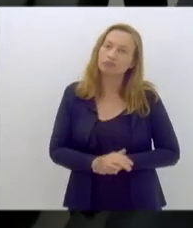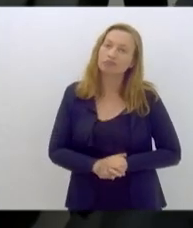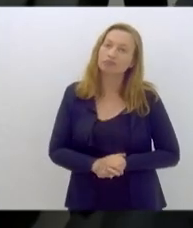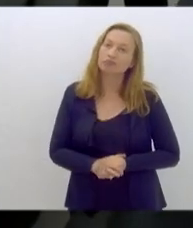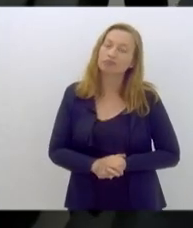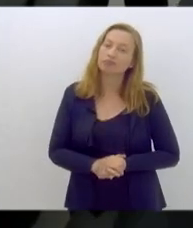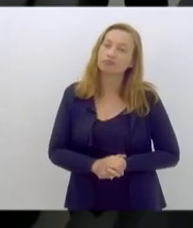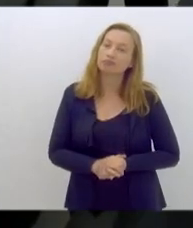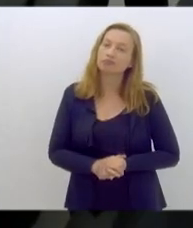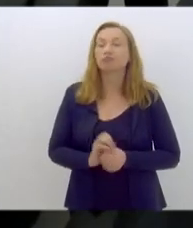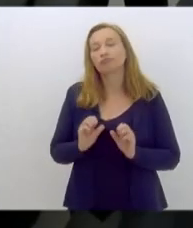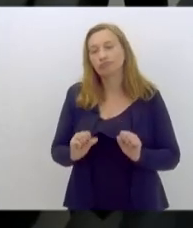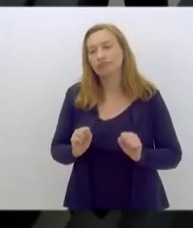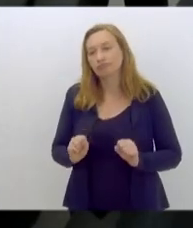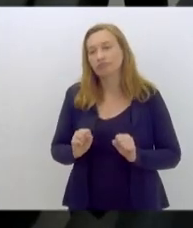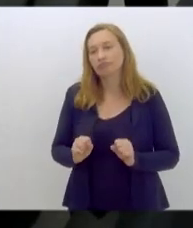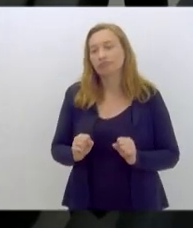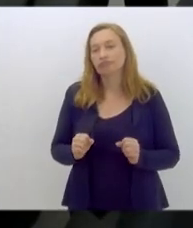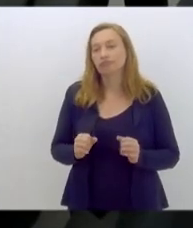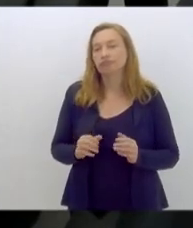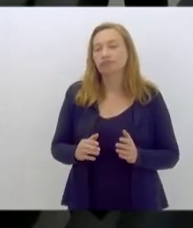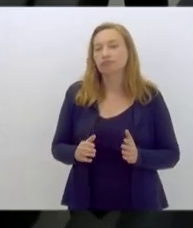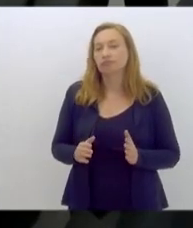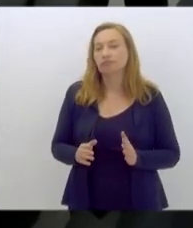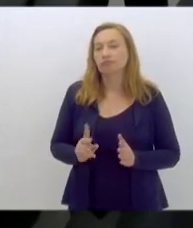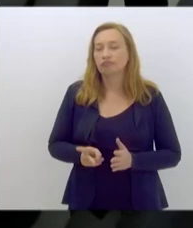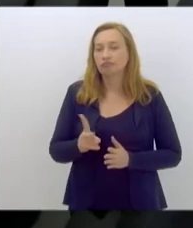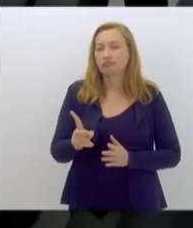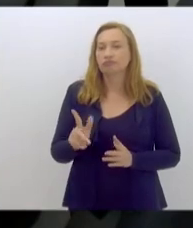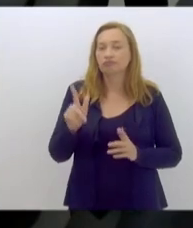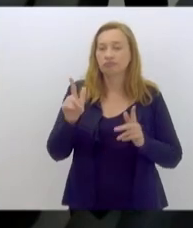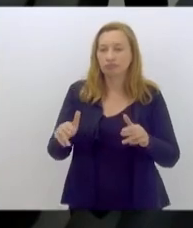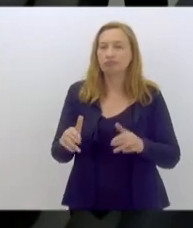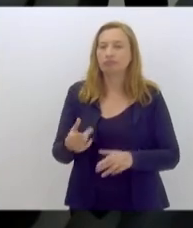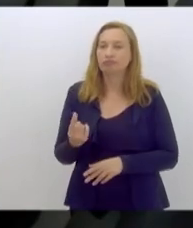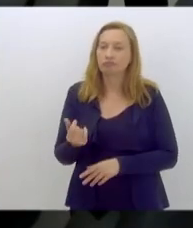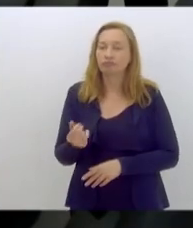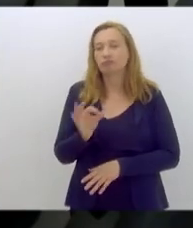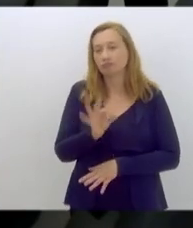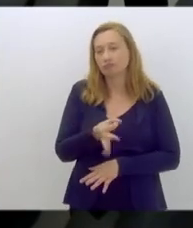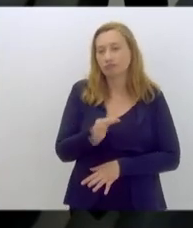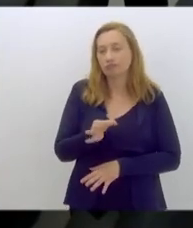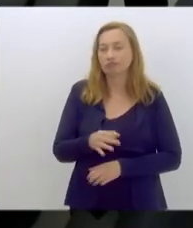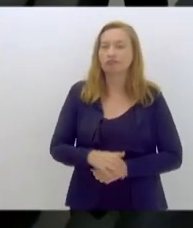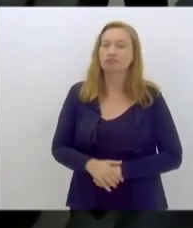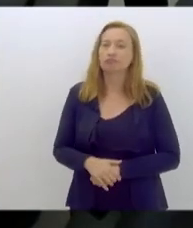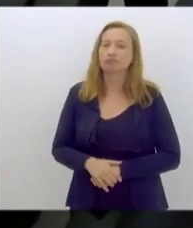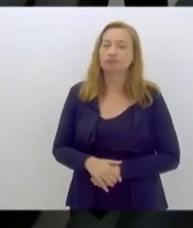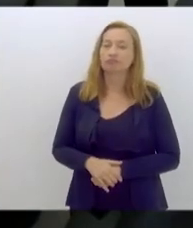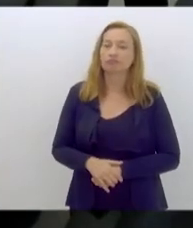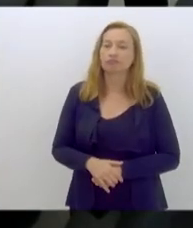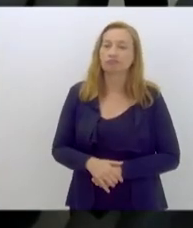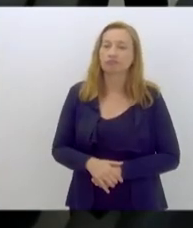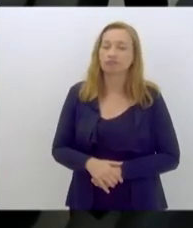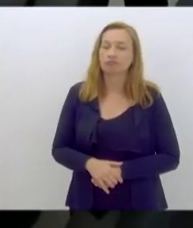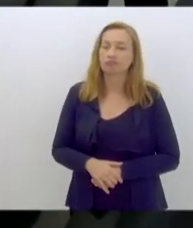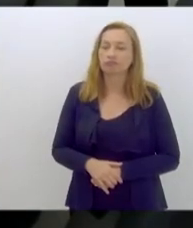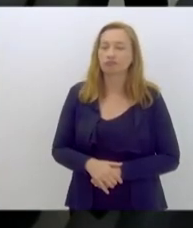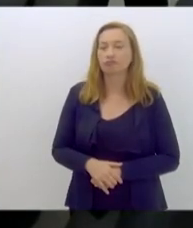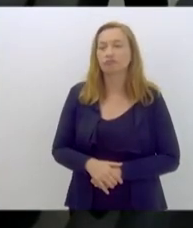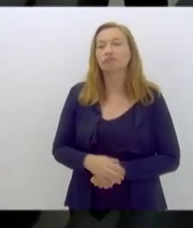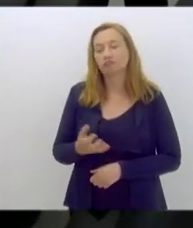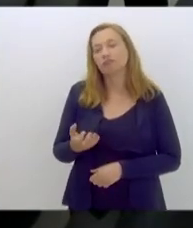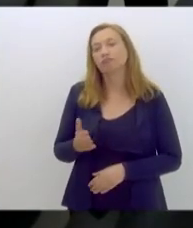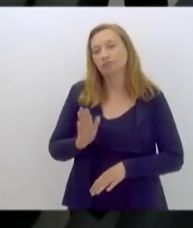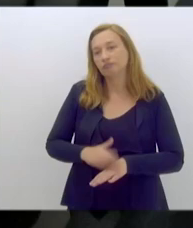para que a gente pudesse acabou ficando e ficando com o mesmo valor obviamente que as pastas gostariam de